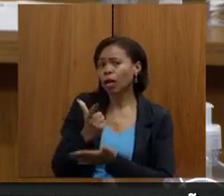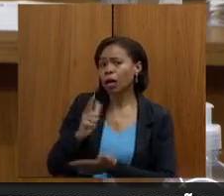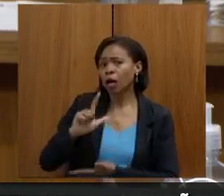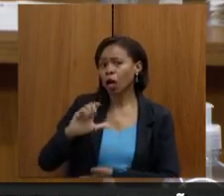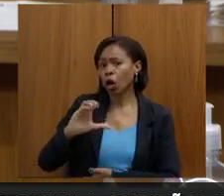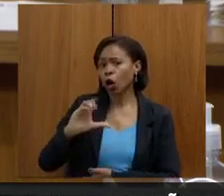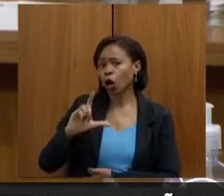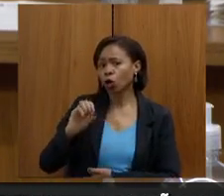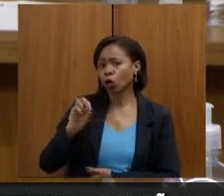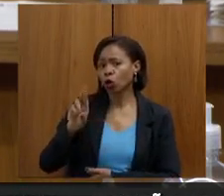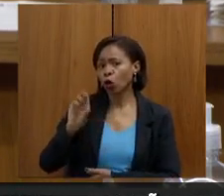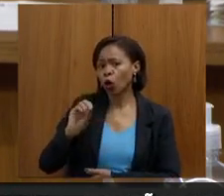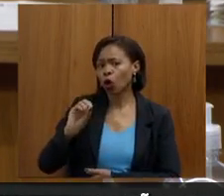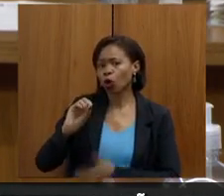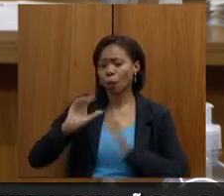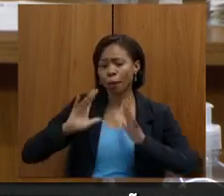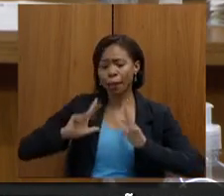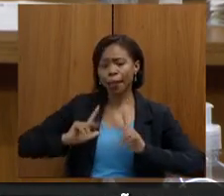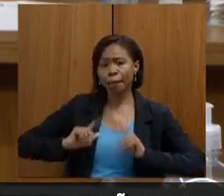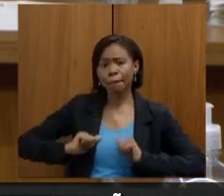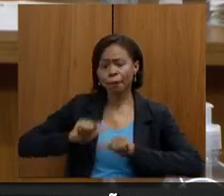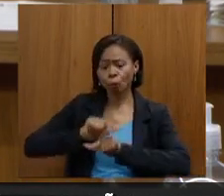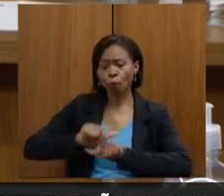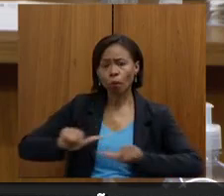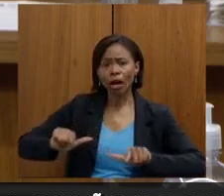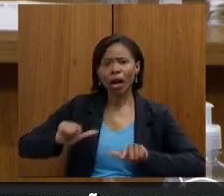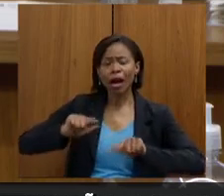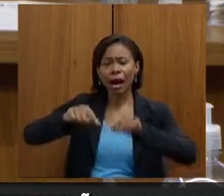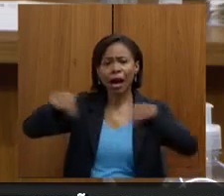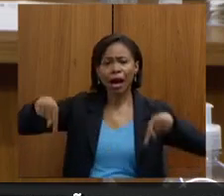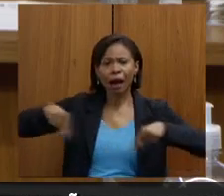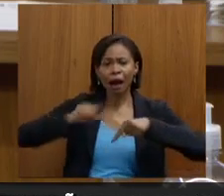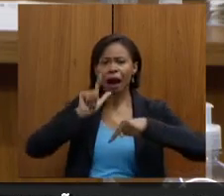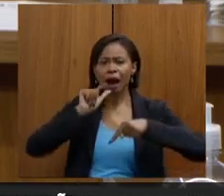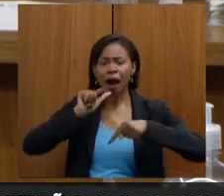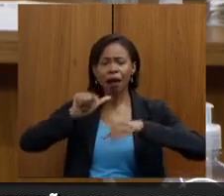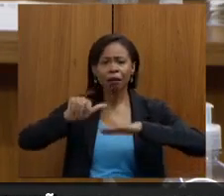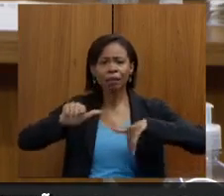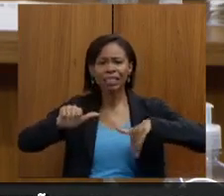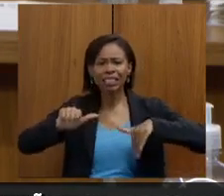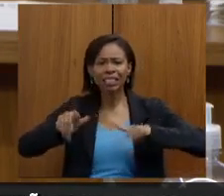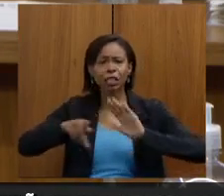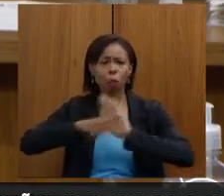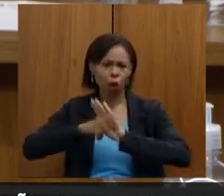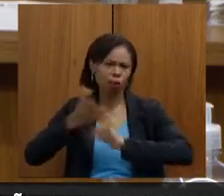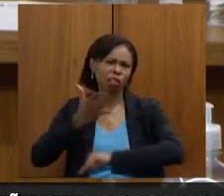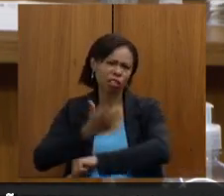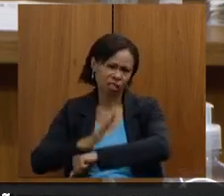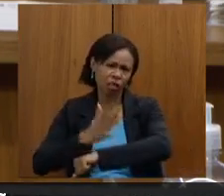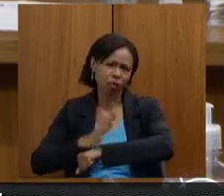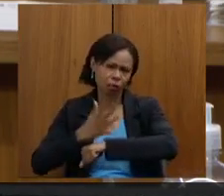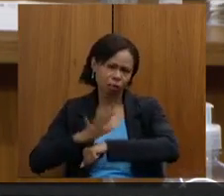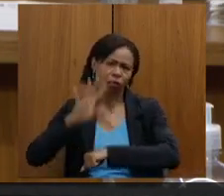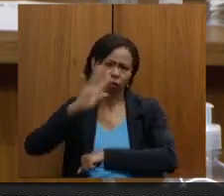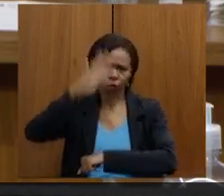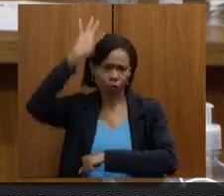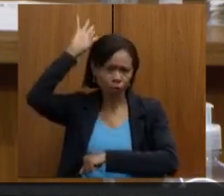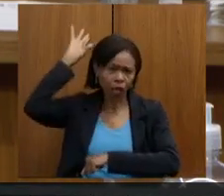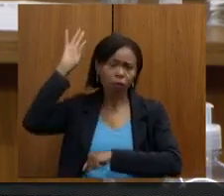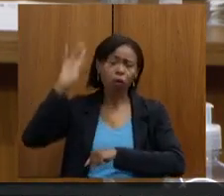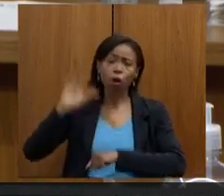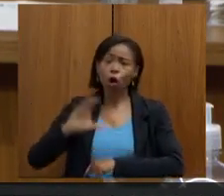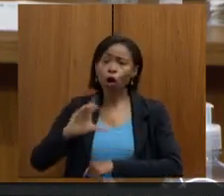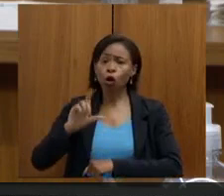para limpeza das piscinas piscinas estas que eram colocadas para treinamento dos Bombeiros ou seja e